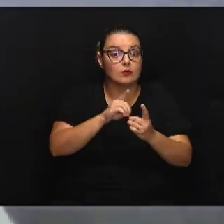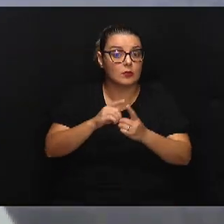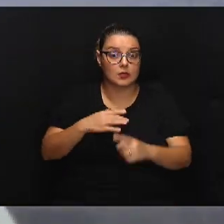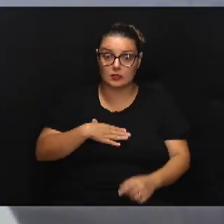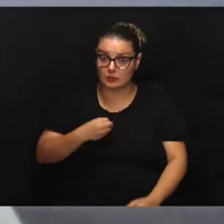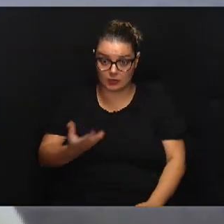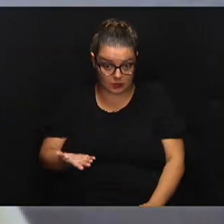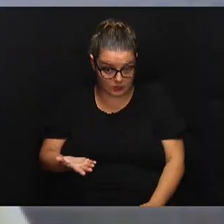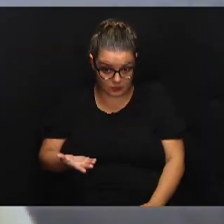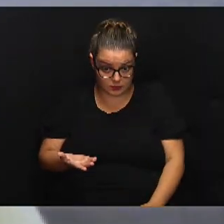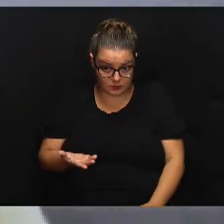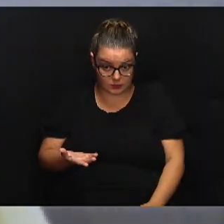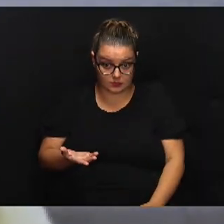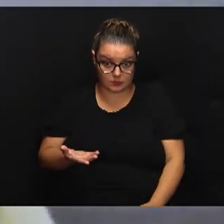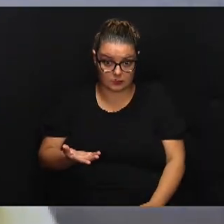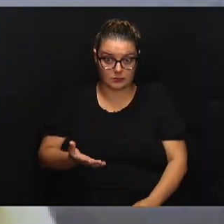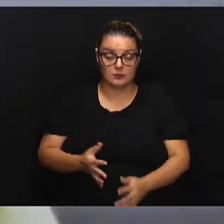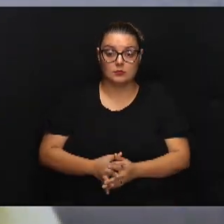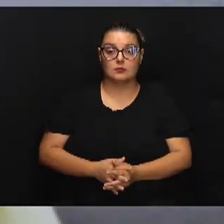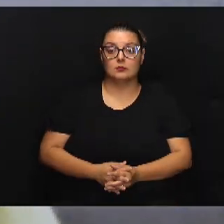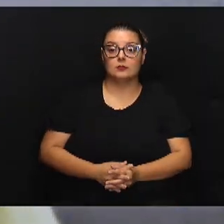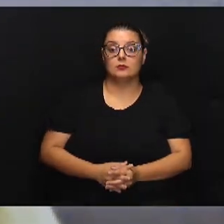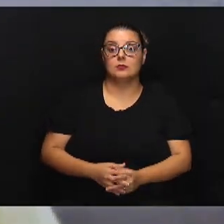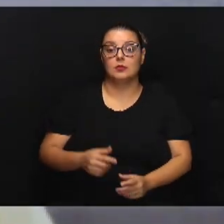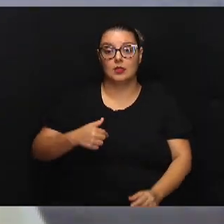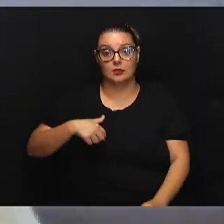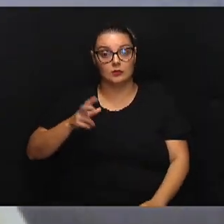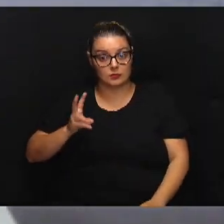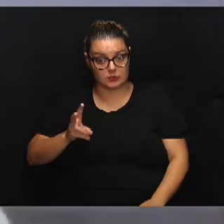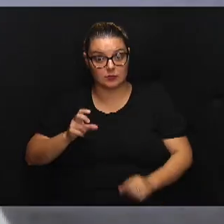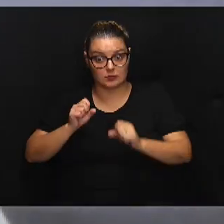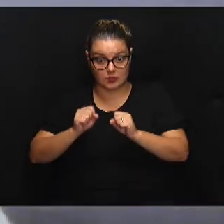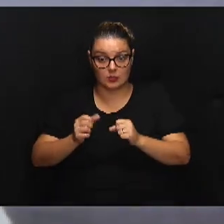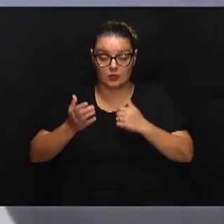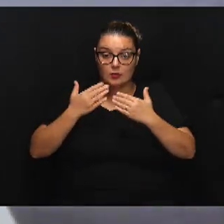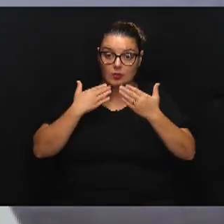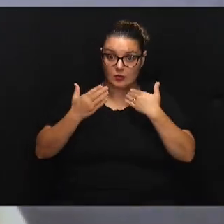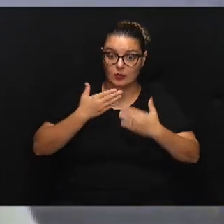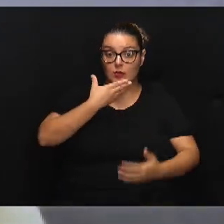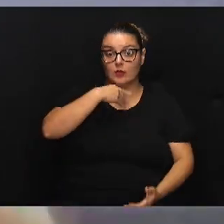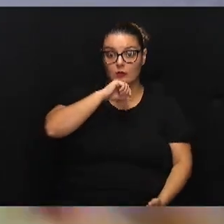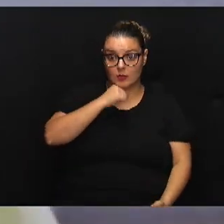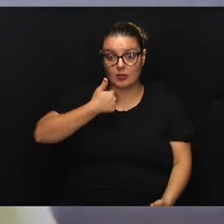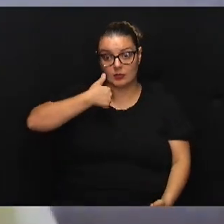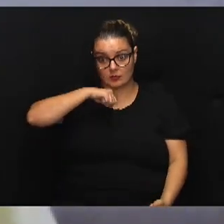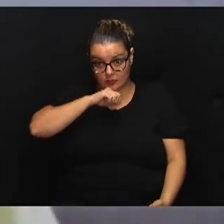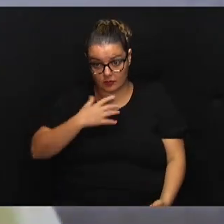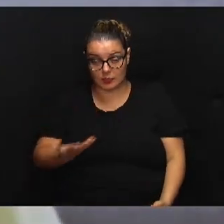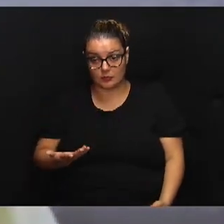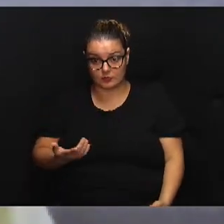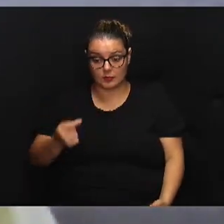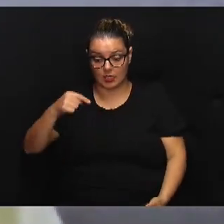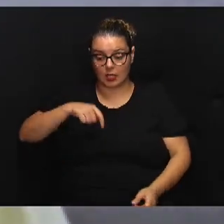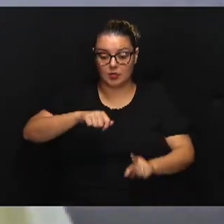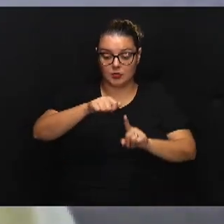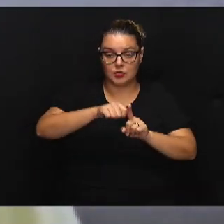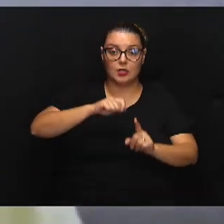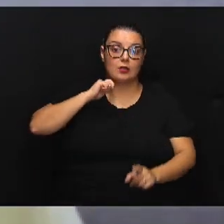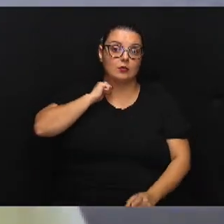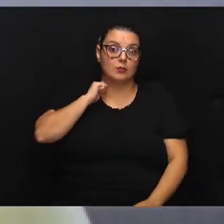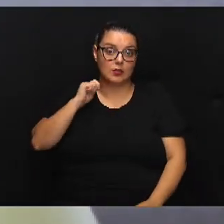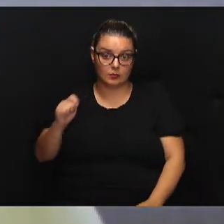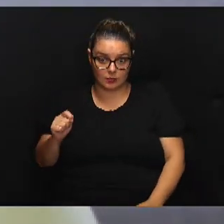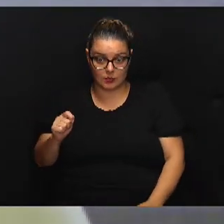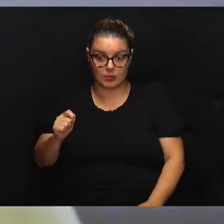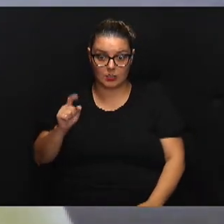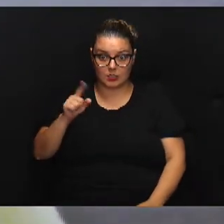filhos. Eu sempre que posso, eu converso com os pais. Este mês de abril, que é dia